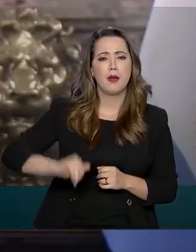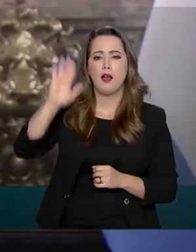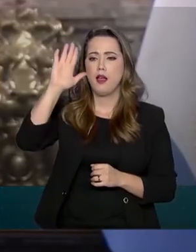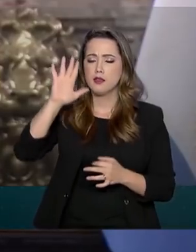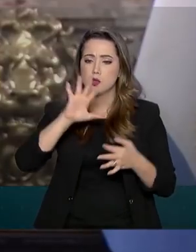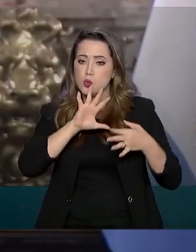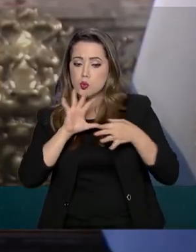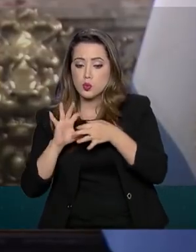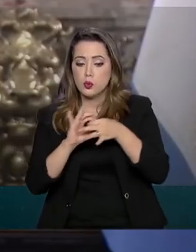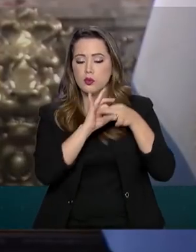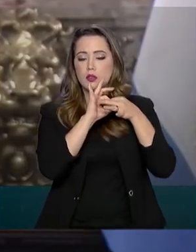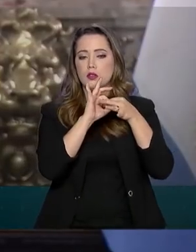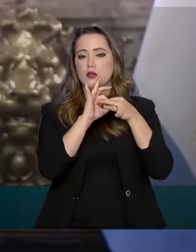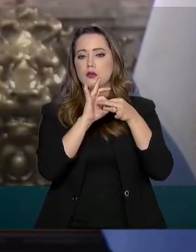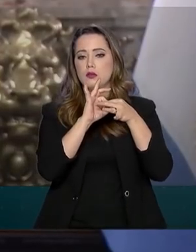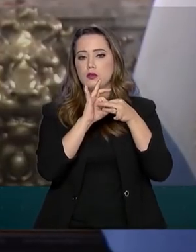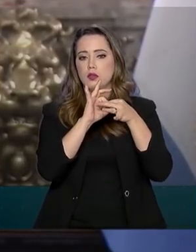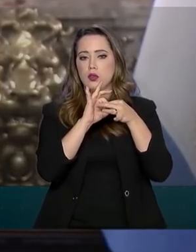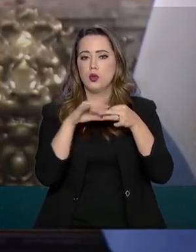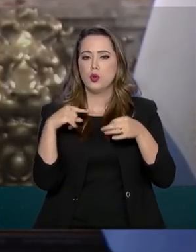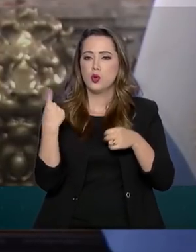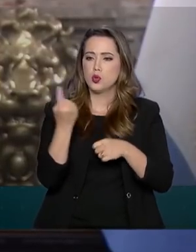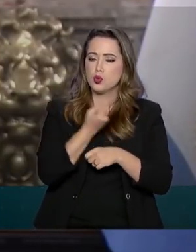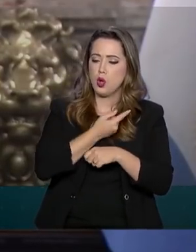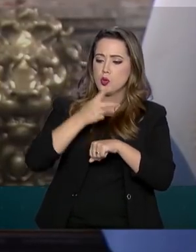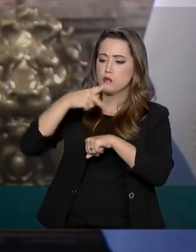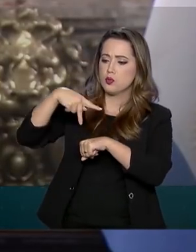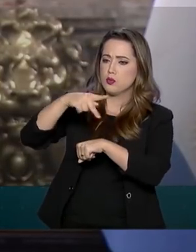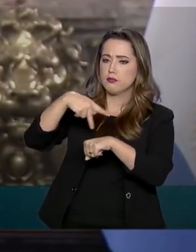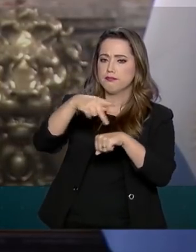unindo os nossos povos,